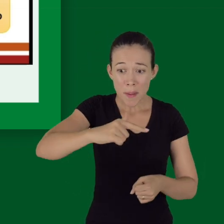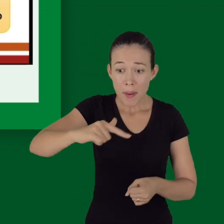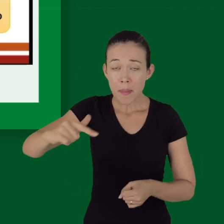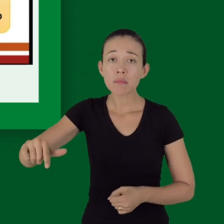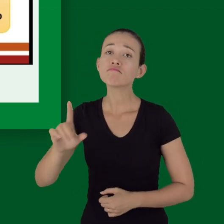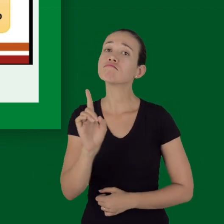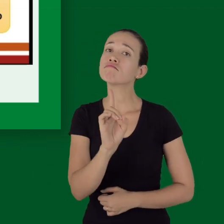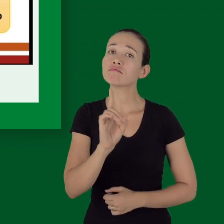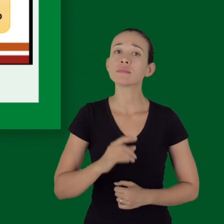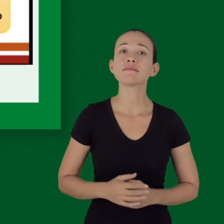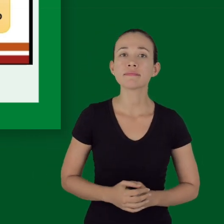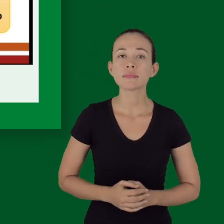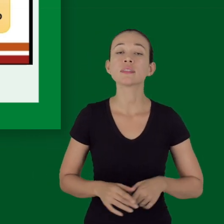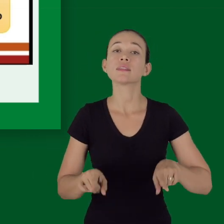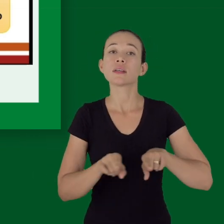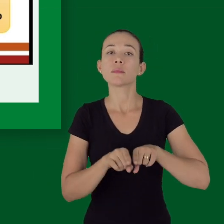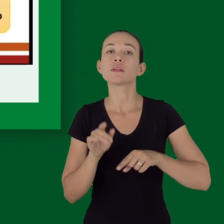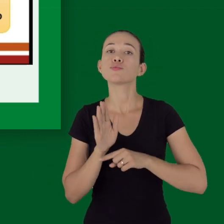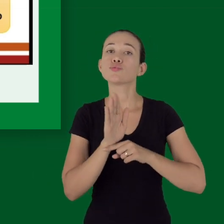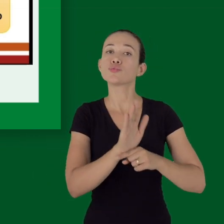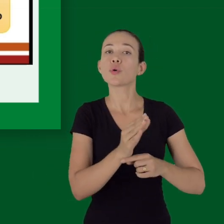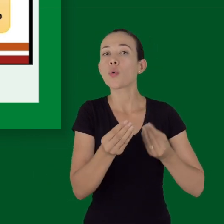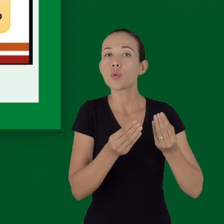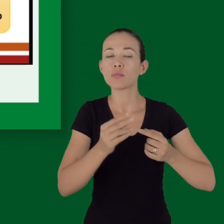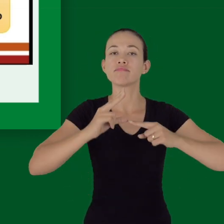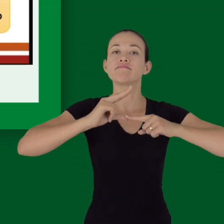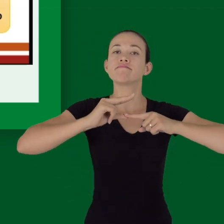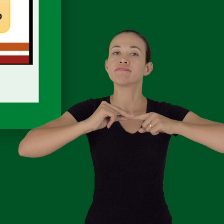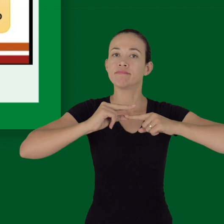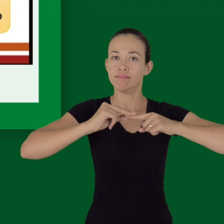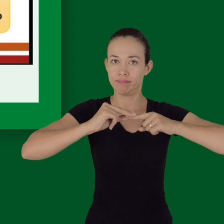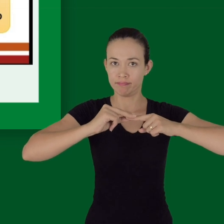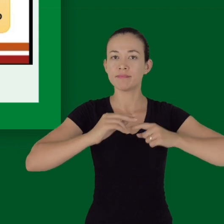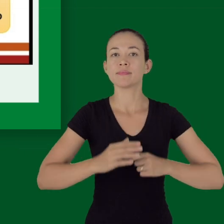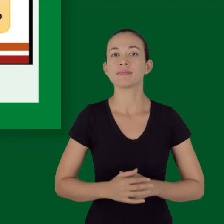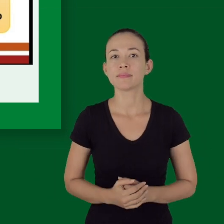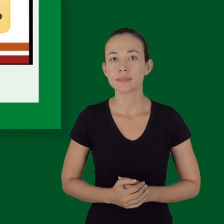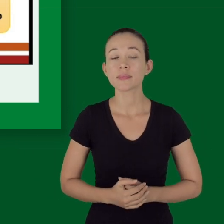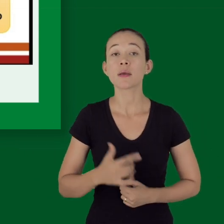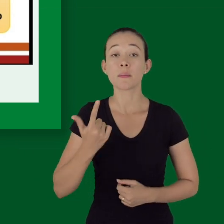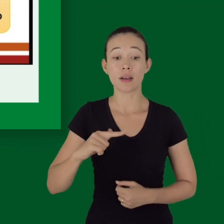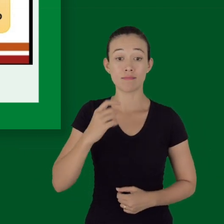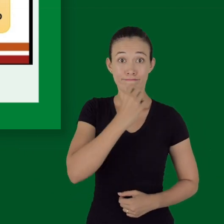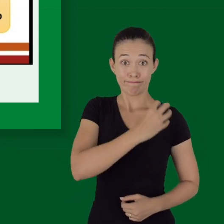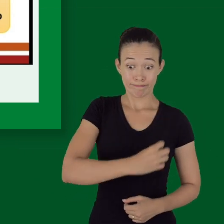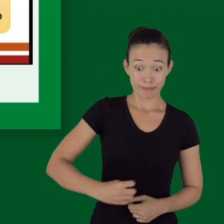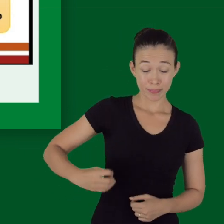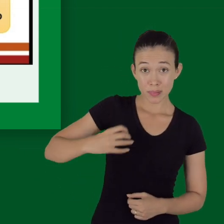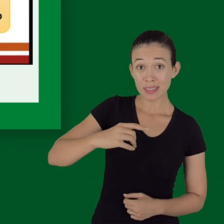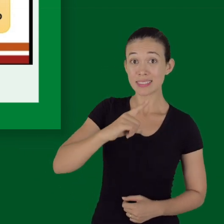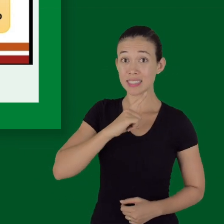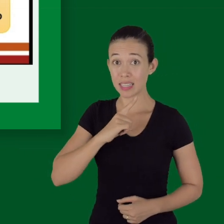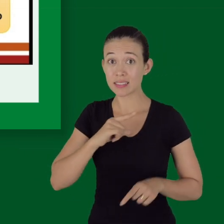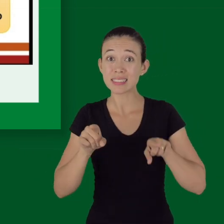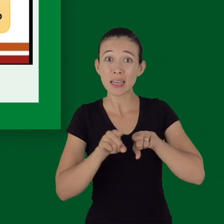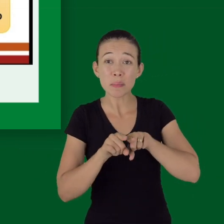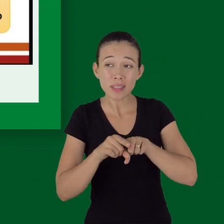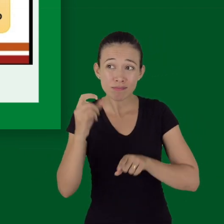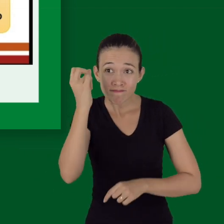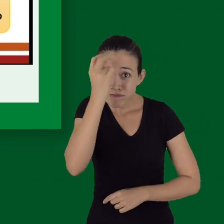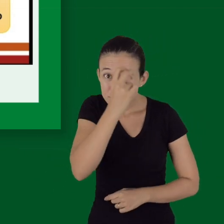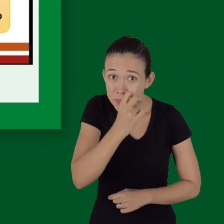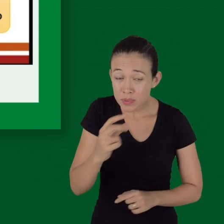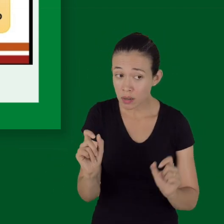fornecer oxigenação, eu tenho também melhora dessa perfusão medular, identificação de choque hemorrágico, um alerta aí para a questão do choque